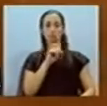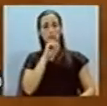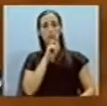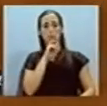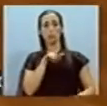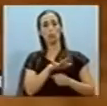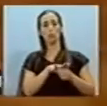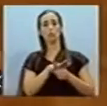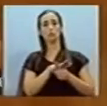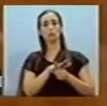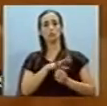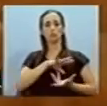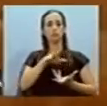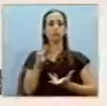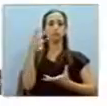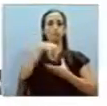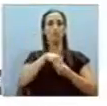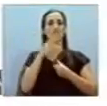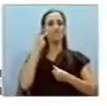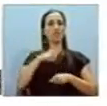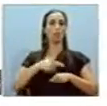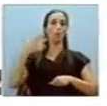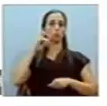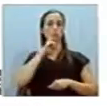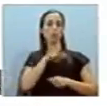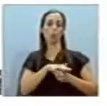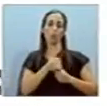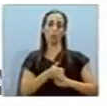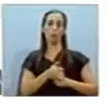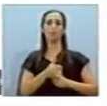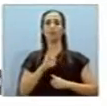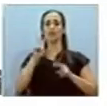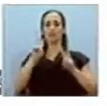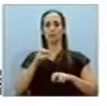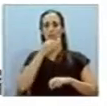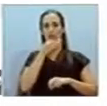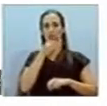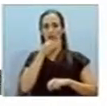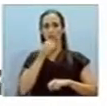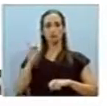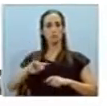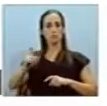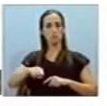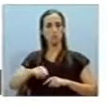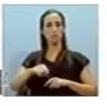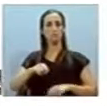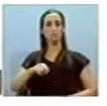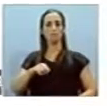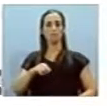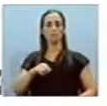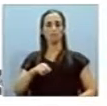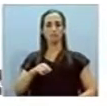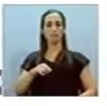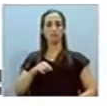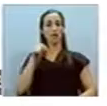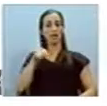sítio para albergar vida no passado. E é seguramente um tema a que voltaremos recorrentemente nesta rubrica,